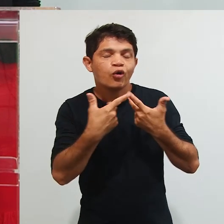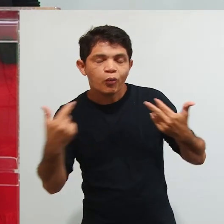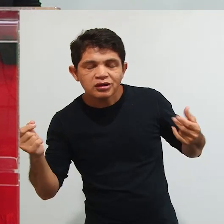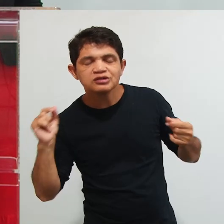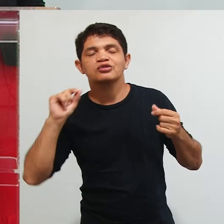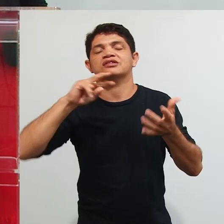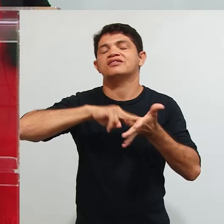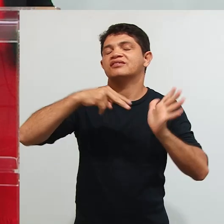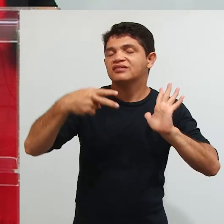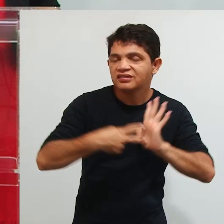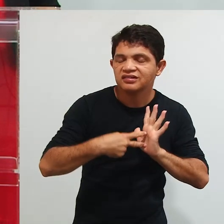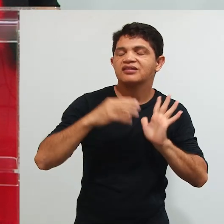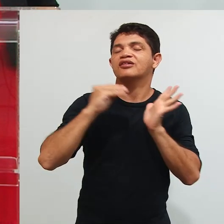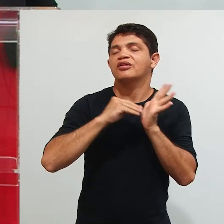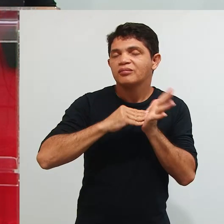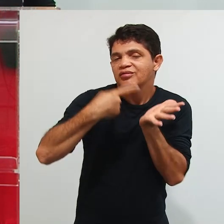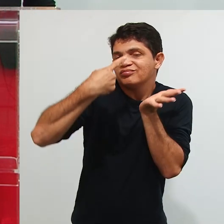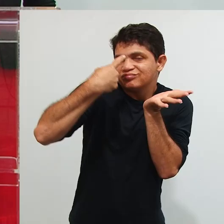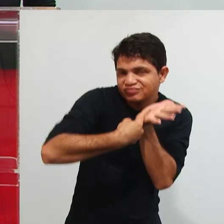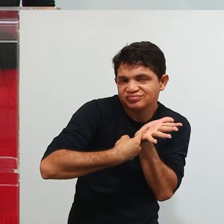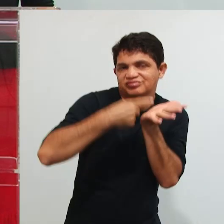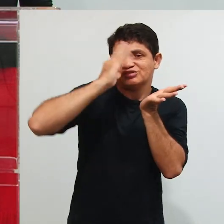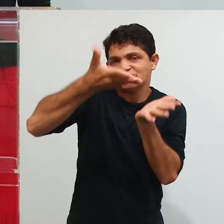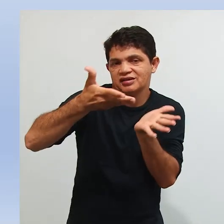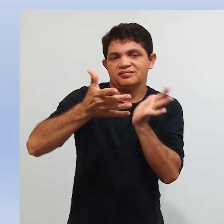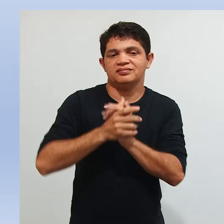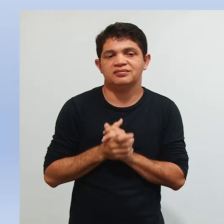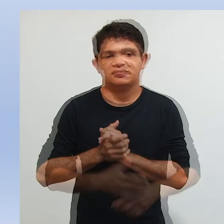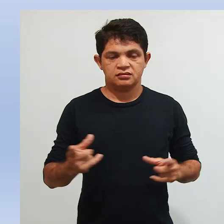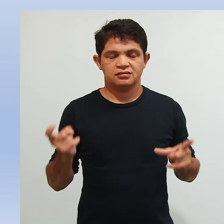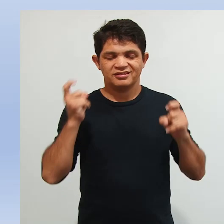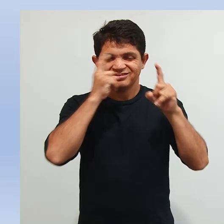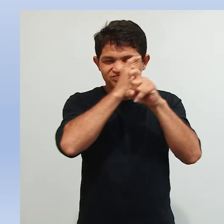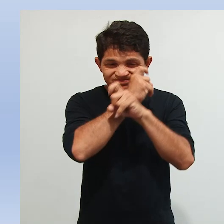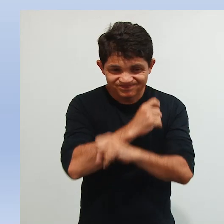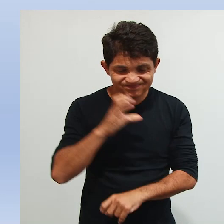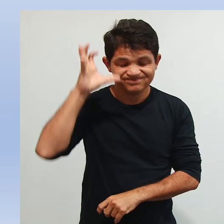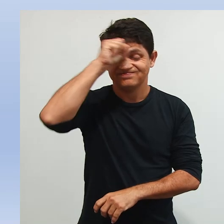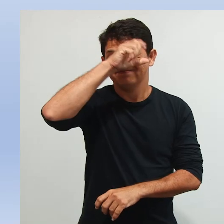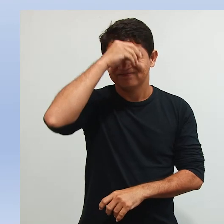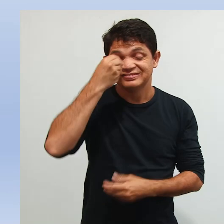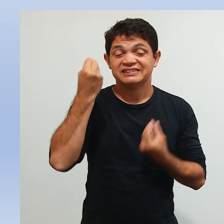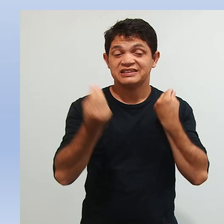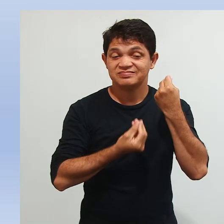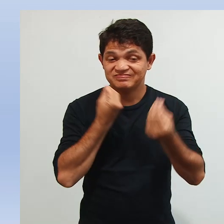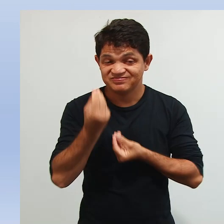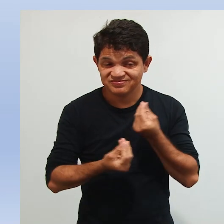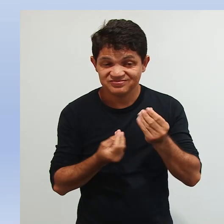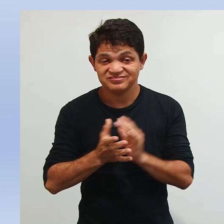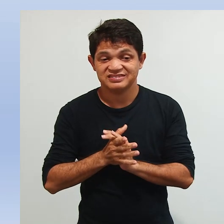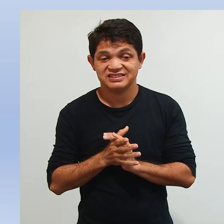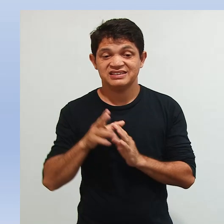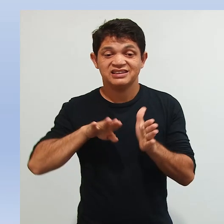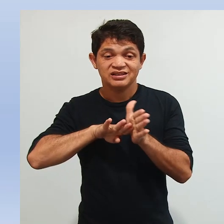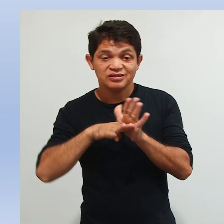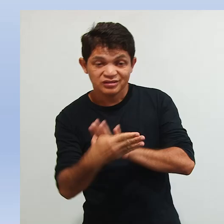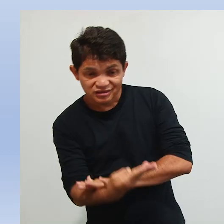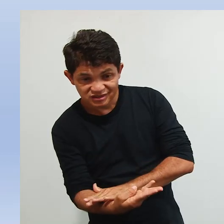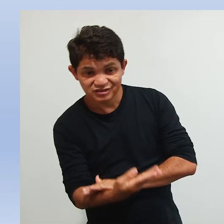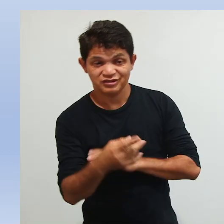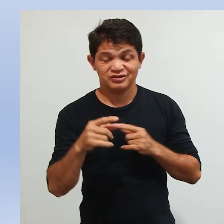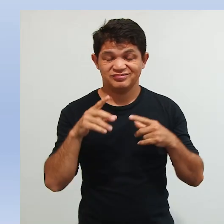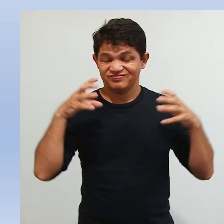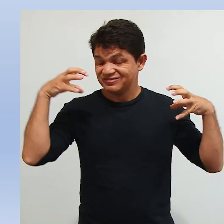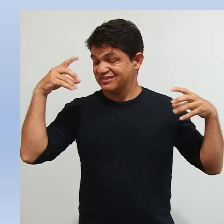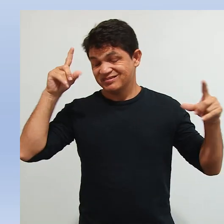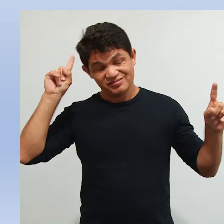alguma das funções ali são comprometidas. E o transtorno específico de aprendizagem, a gente costuma dizer que ele